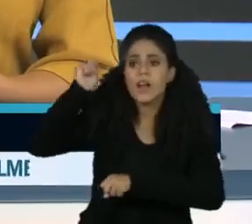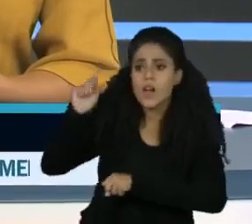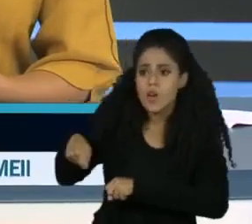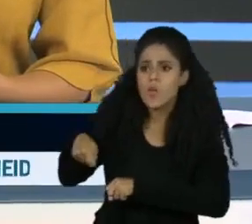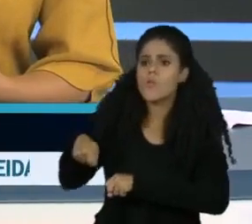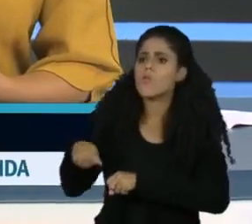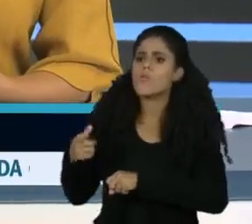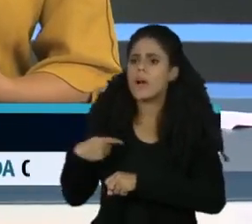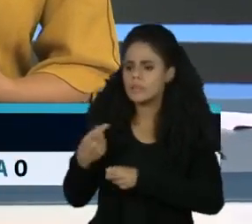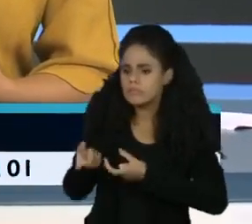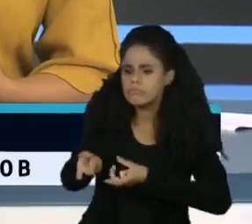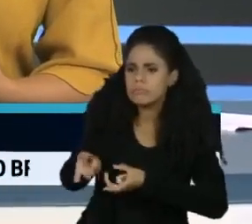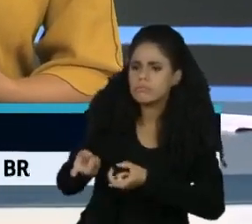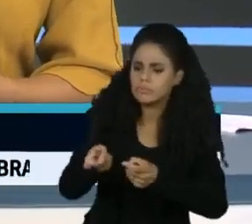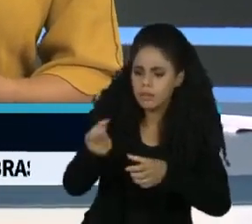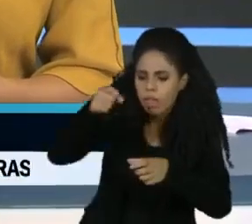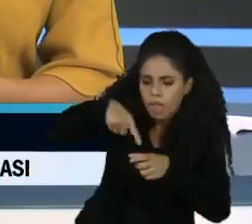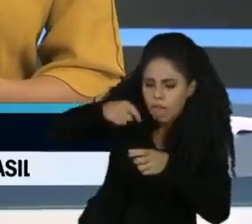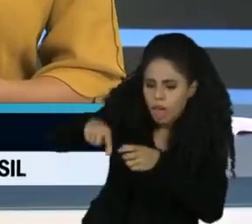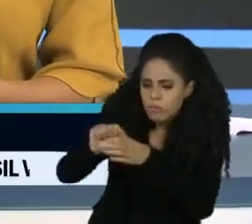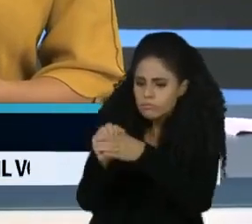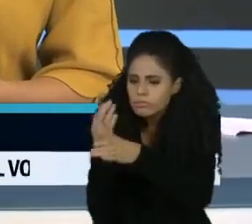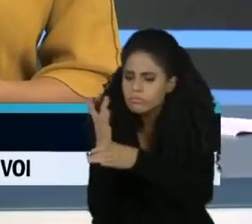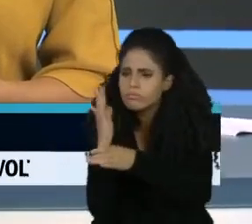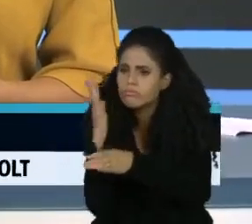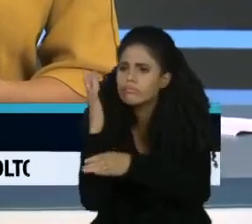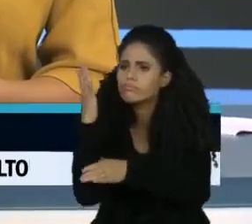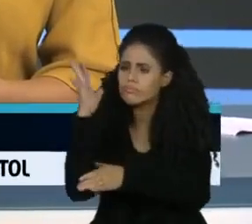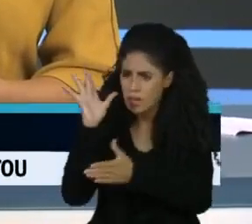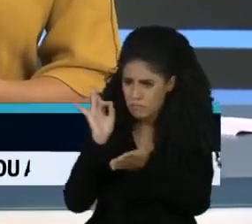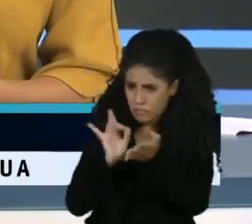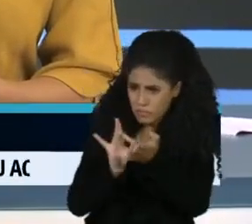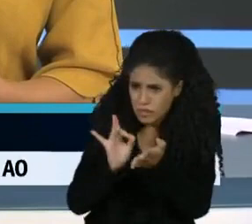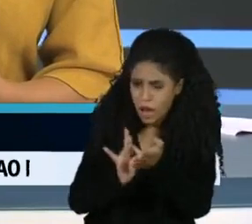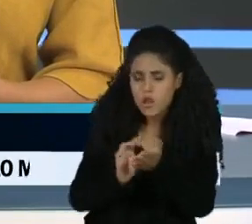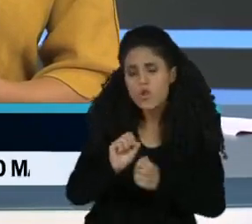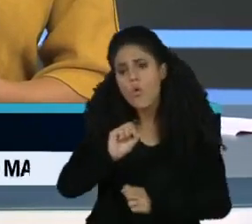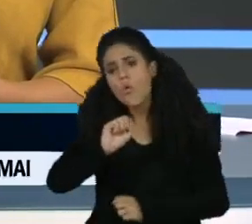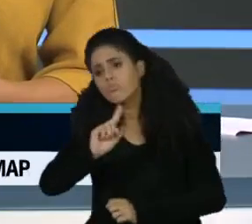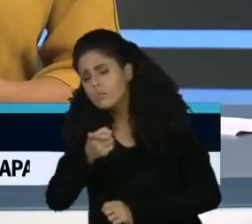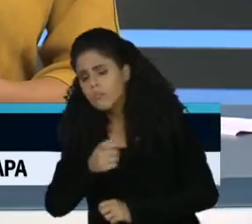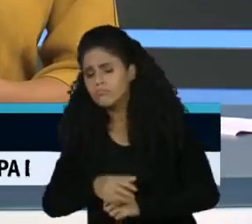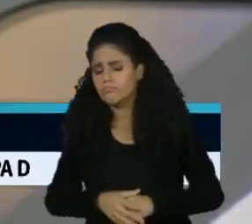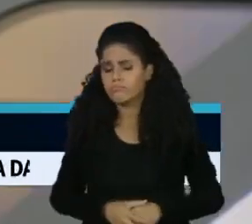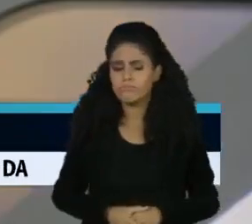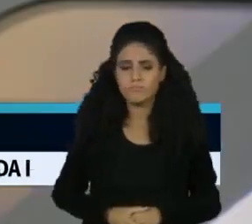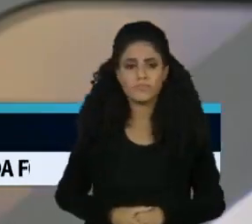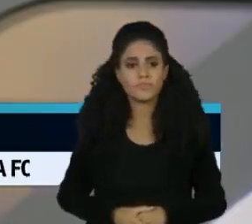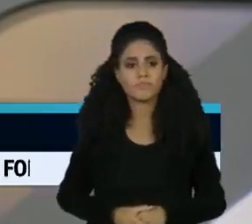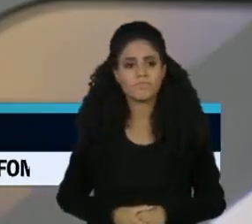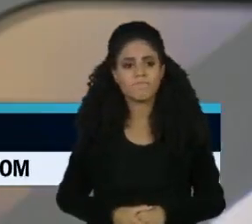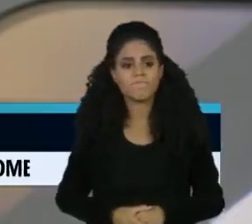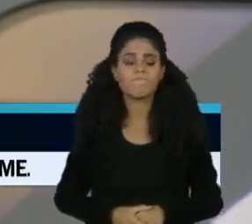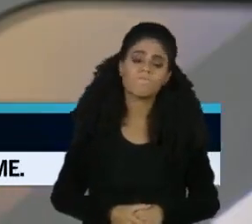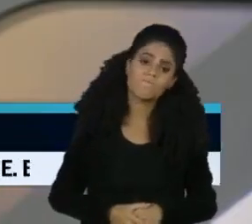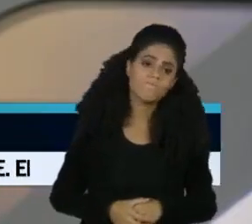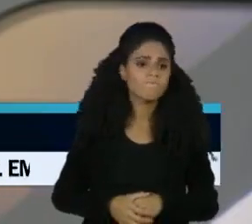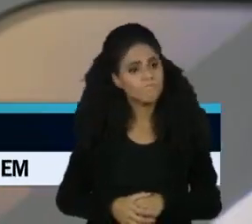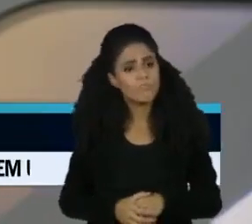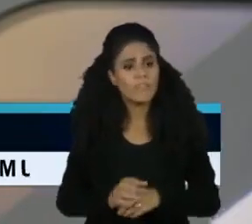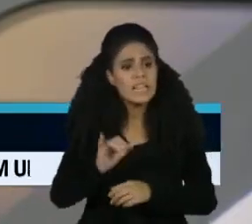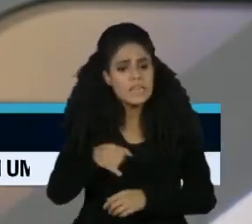garante fertilizantes ao nosso país. Verdade ou pretexto é para neutralidade? Eu acho que é pretexto porque